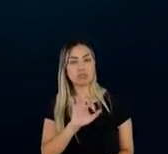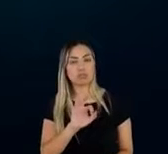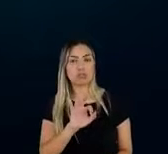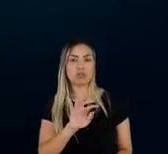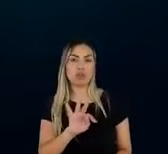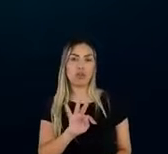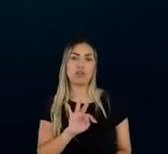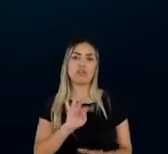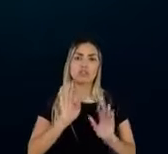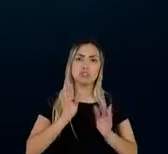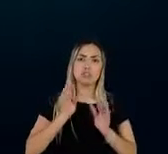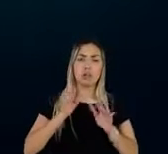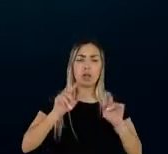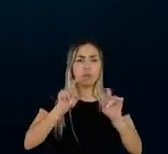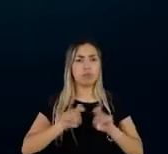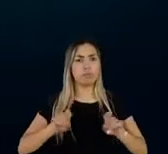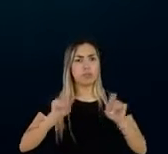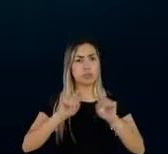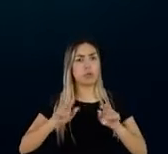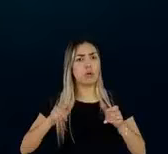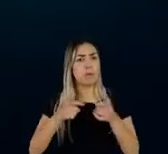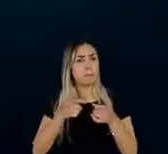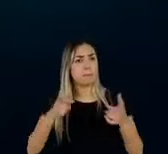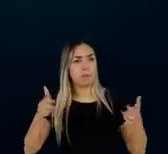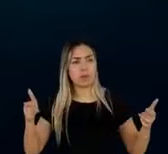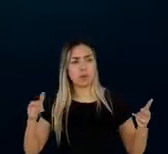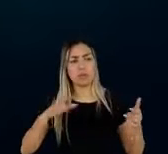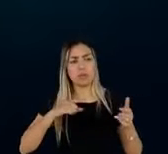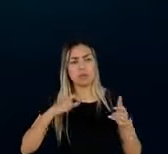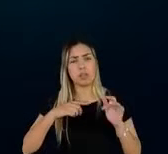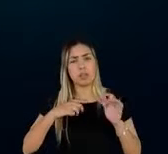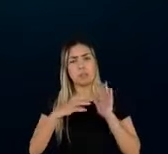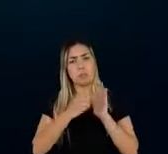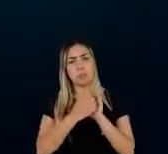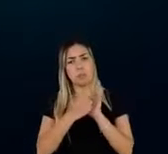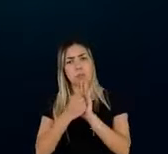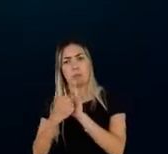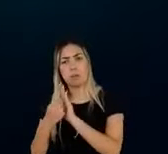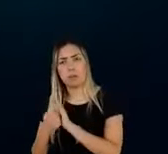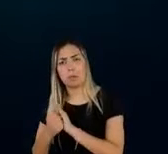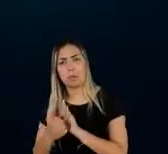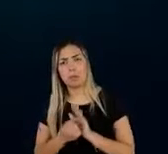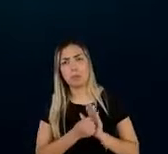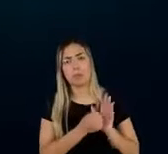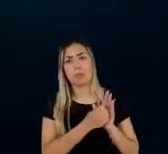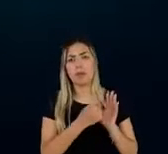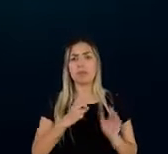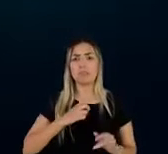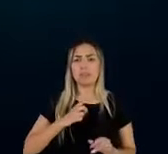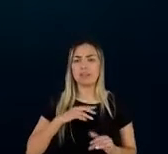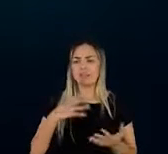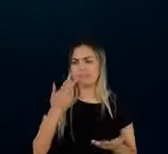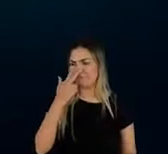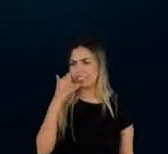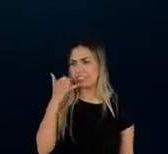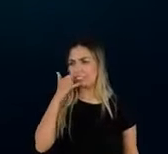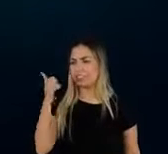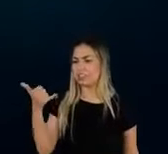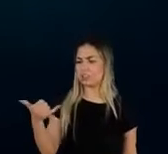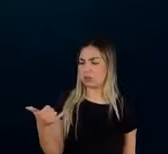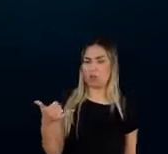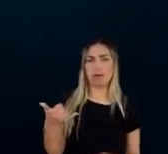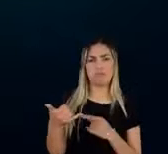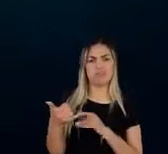menos acima de 90 porcento de market share chega aí um celular e tiver usar um outro sistema